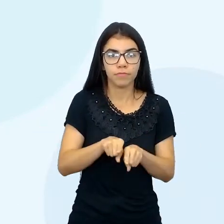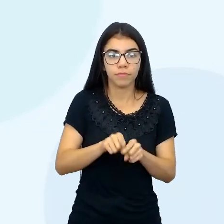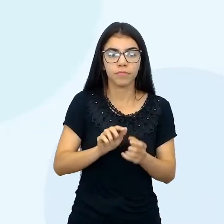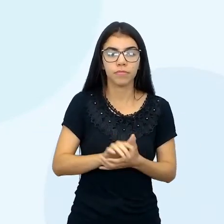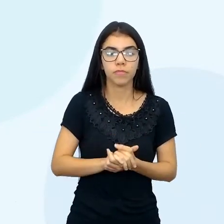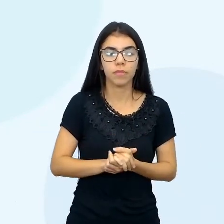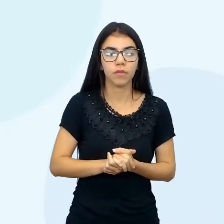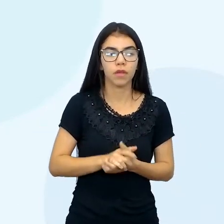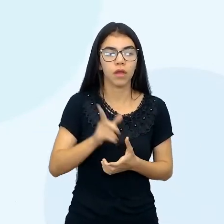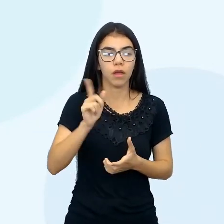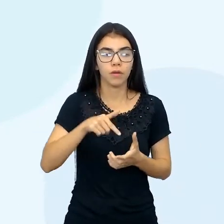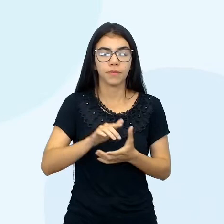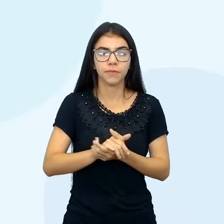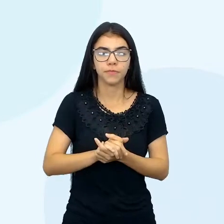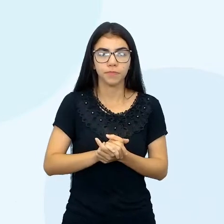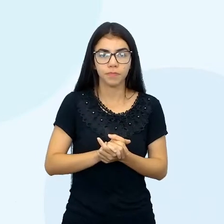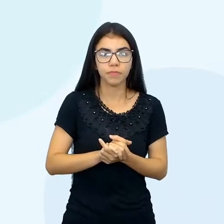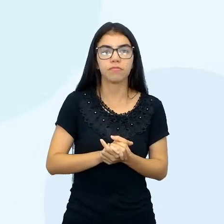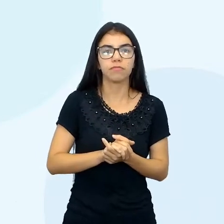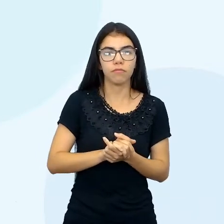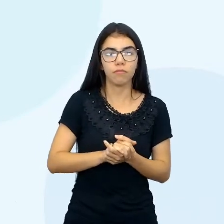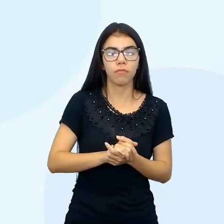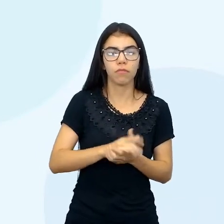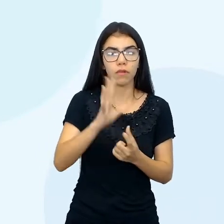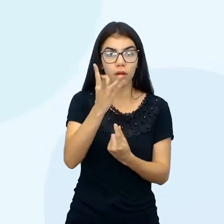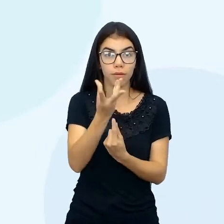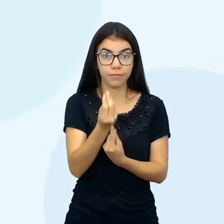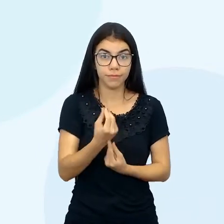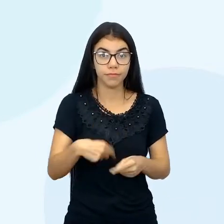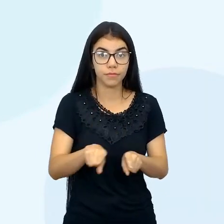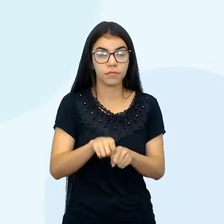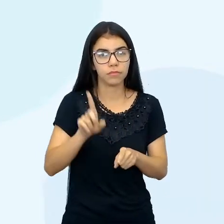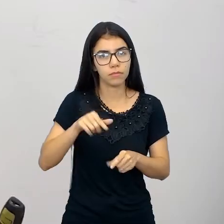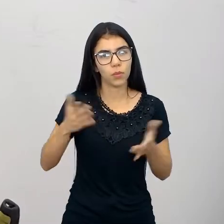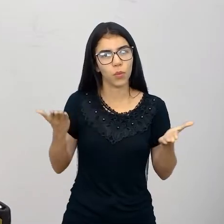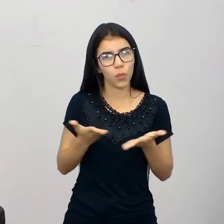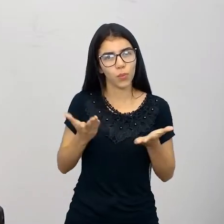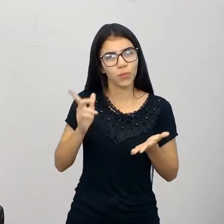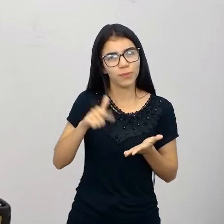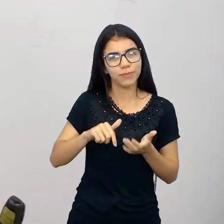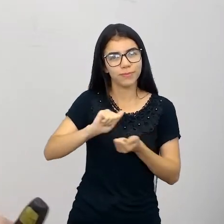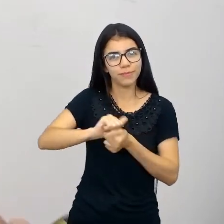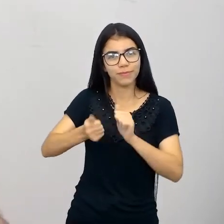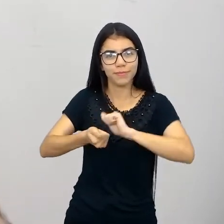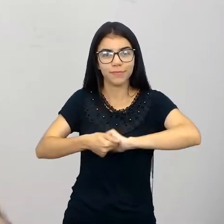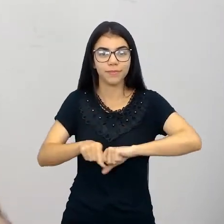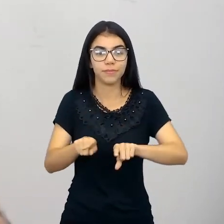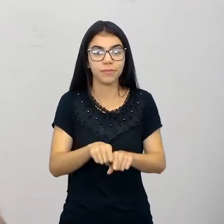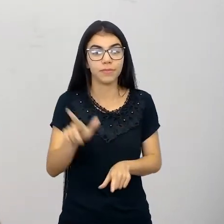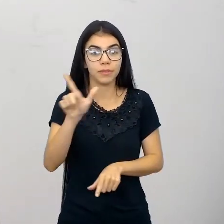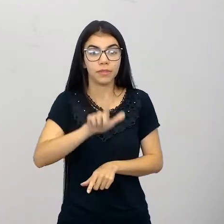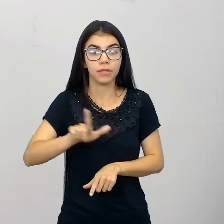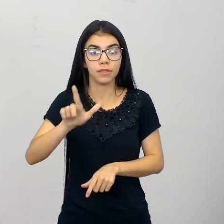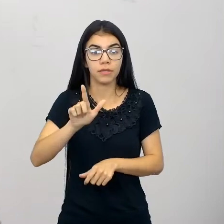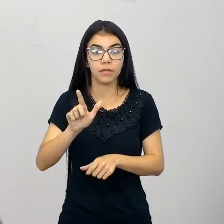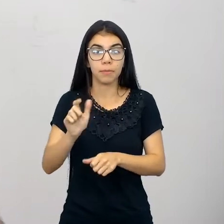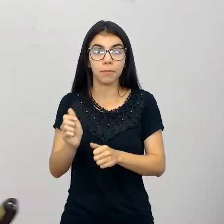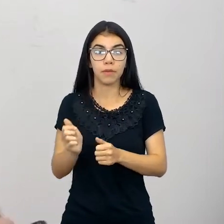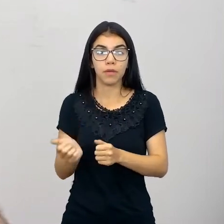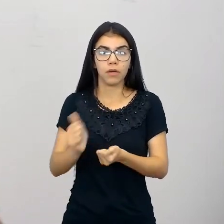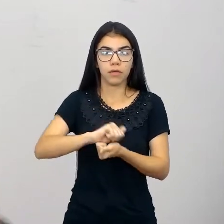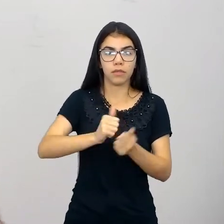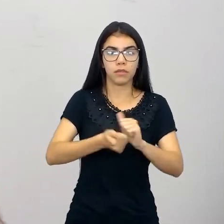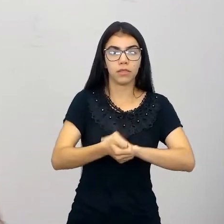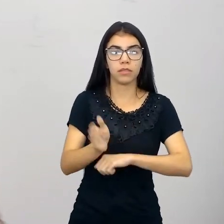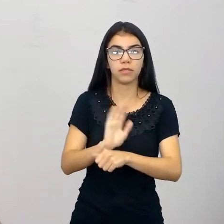obras literárias para a sétima arte. Então, a gente vai falar hoje sobre a adaptação de literatura para cinema e sobre